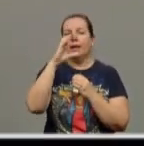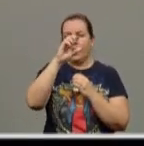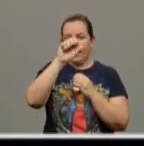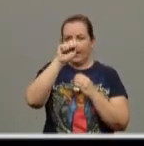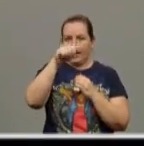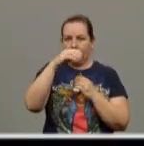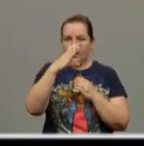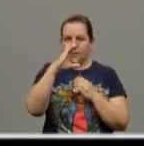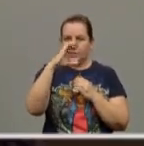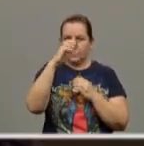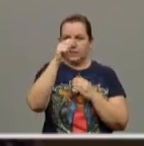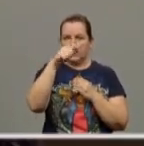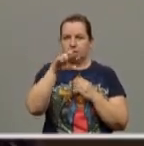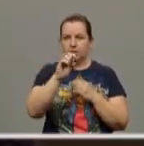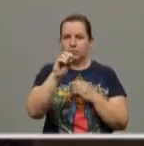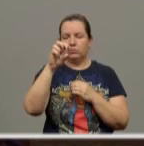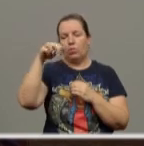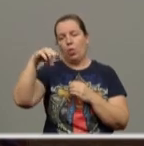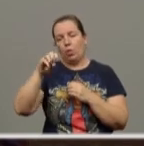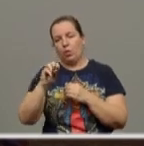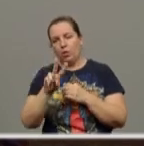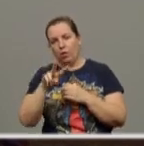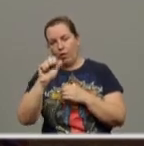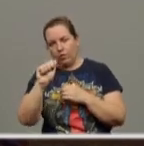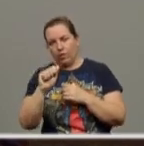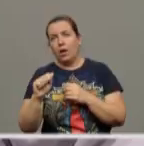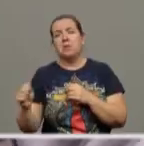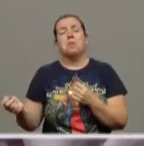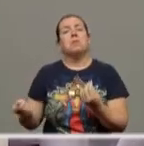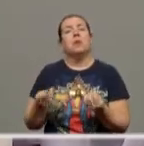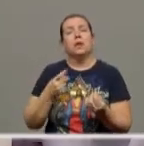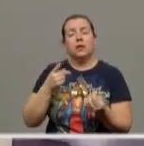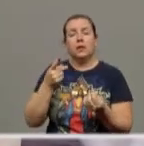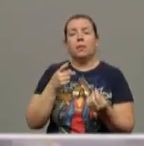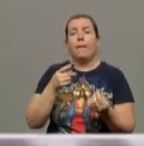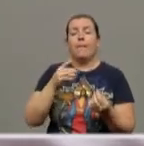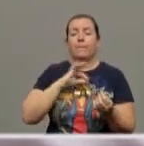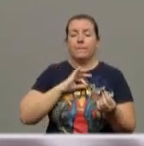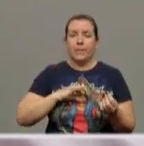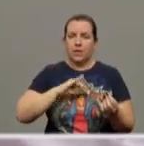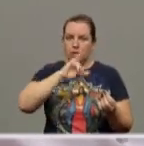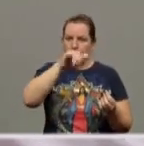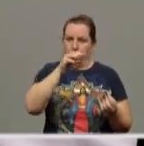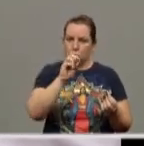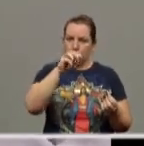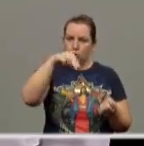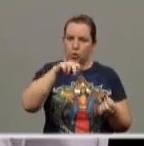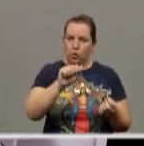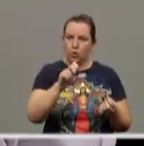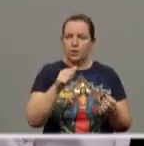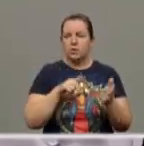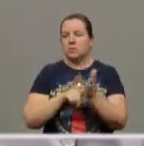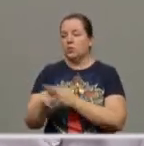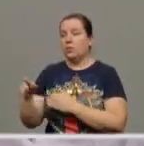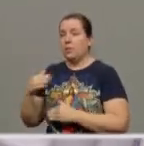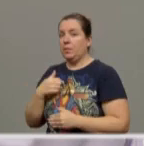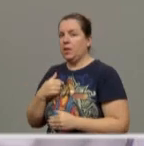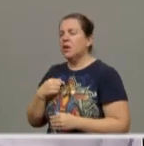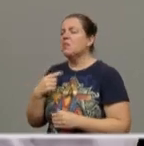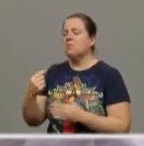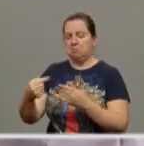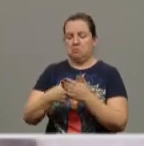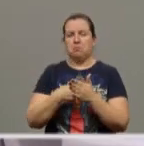ele? Já ouviu falar nele? Sim. Pois é. Aí ele falou, você nunca pensou em ser padre? Não, eu, Deus me livre. Olha eu